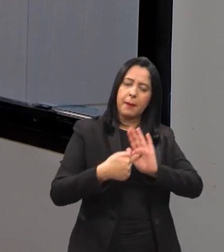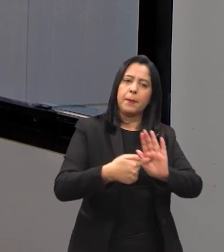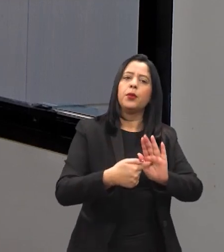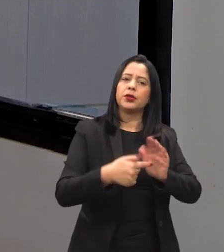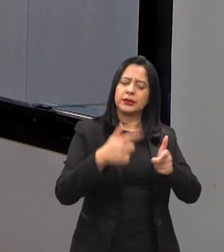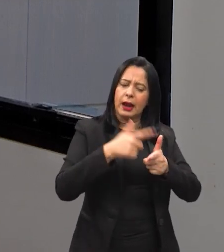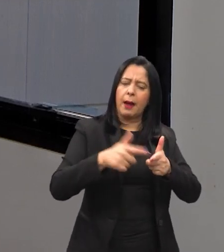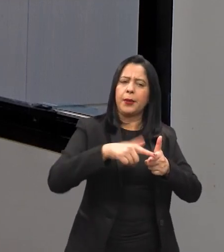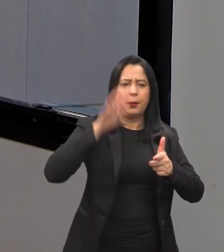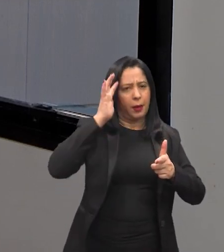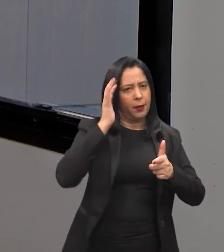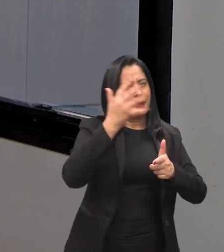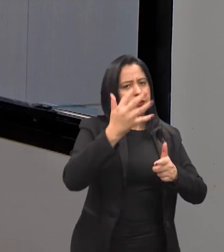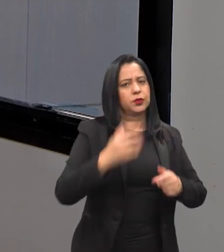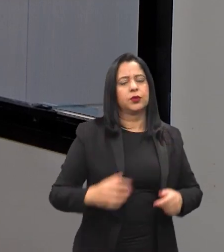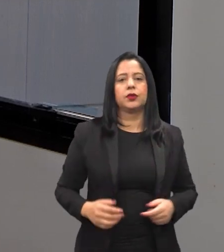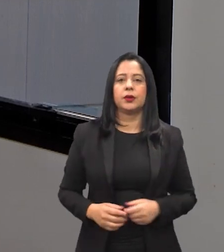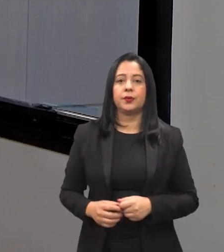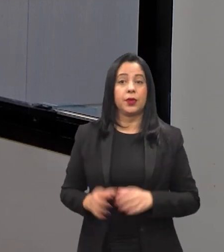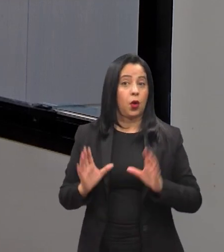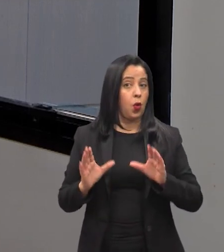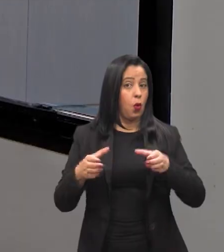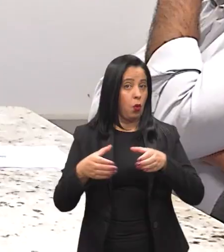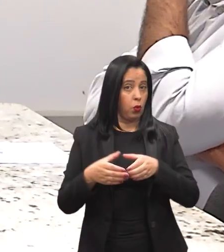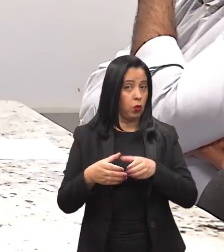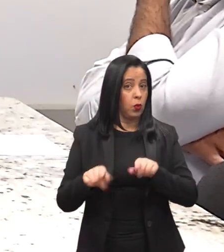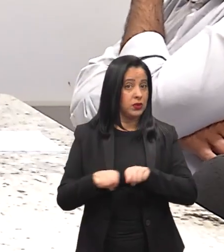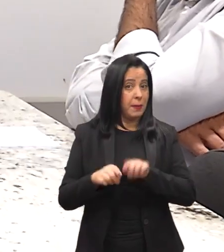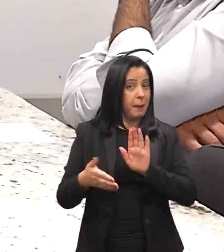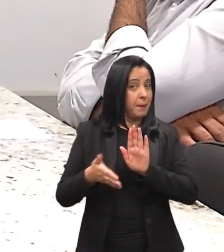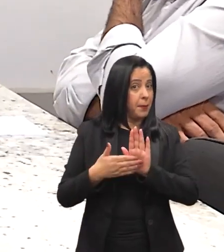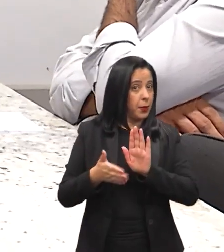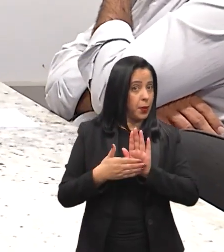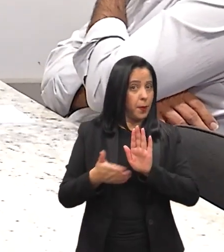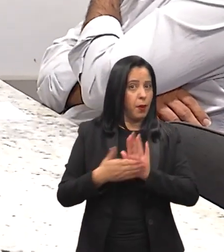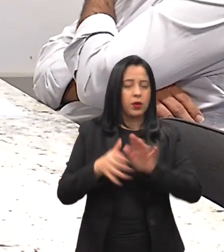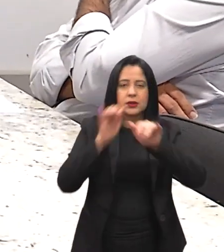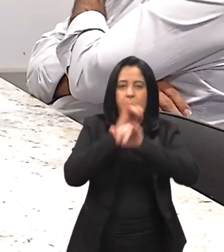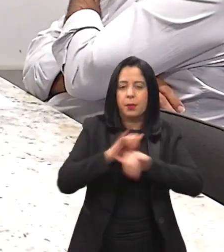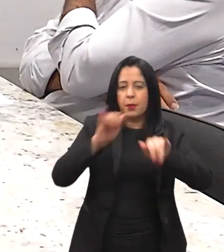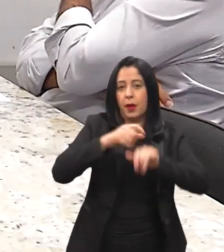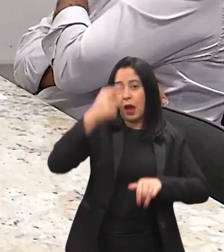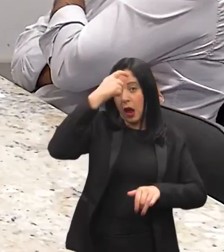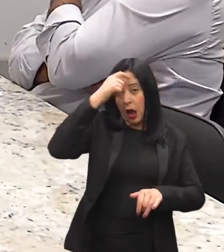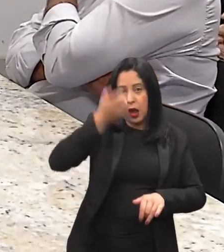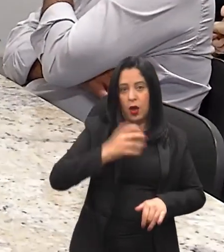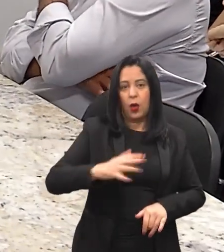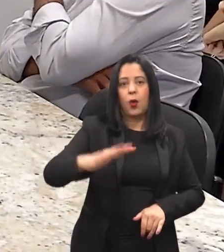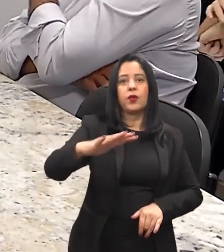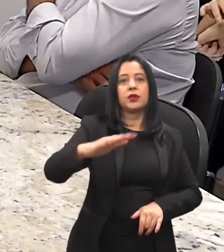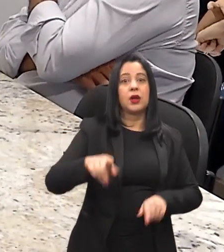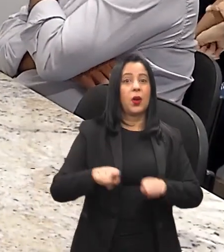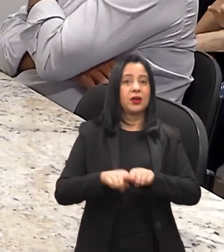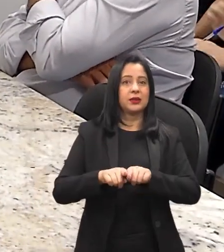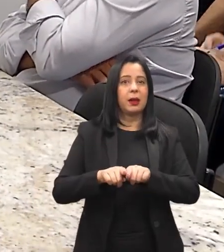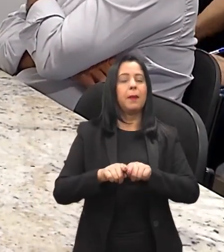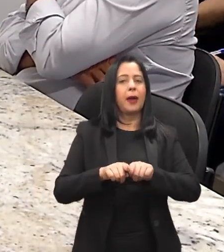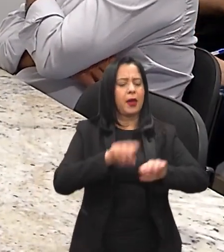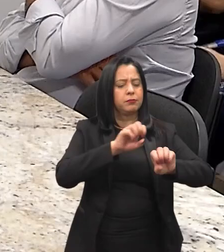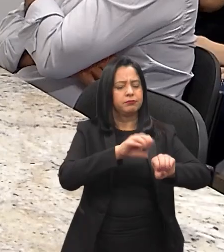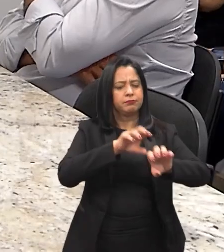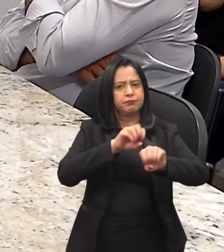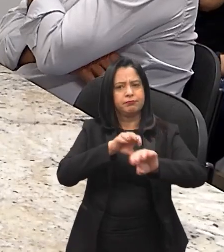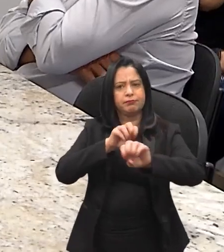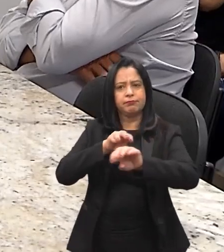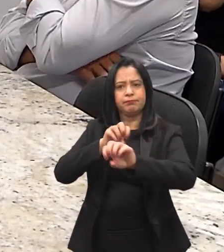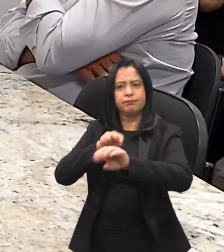claro, também temos que trazer soluções a partir dos problemas encontrados. A comissão também propôs propôs campanhas de conscientização e